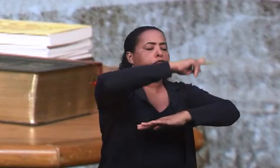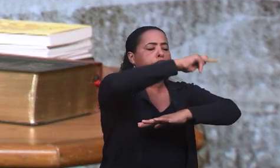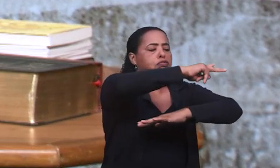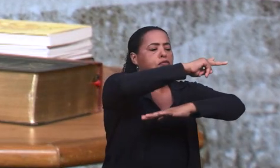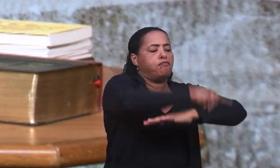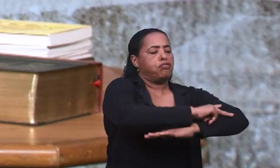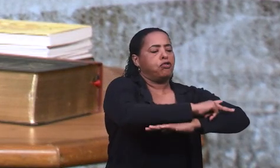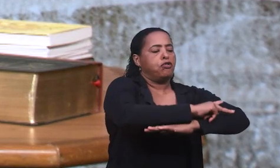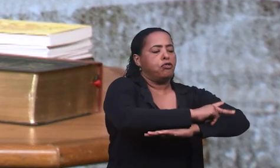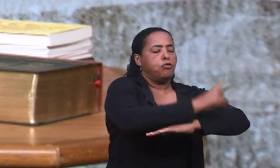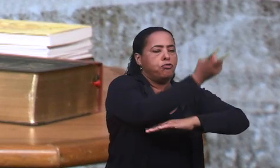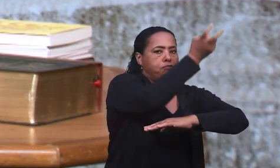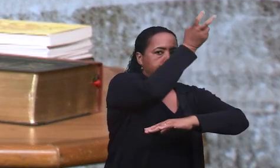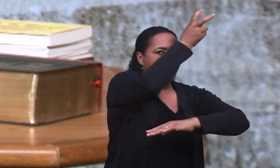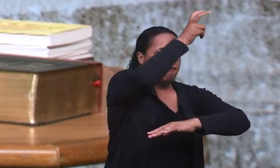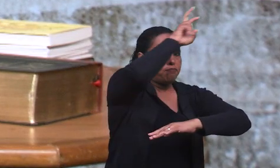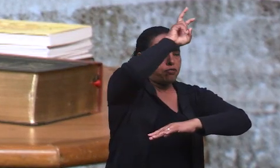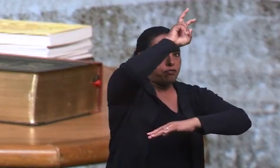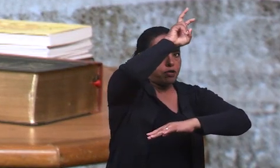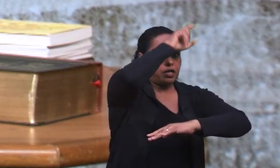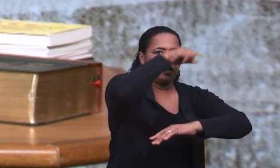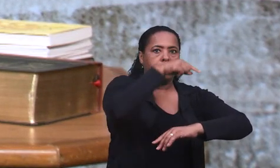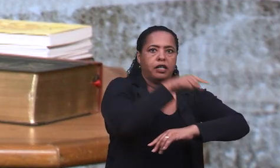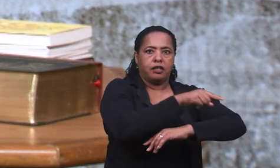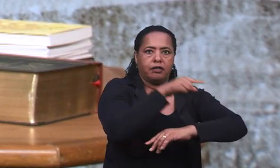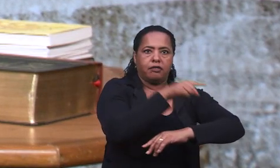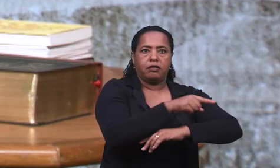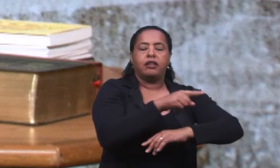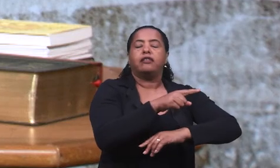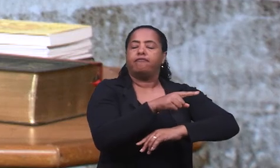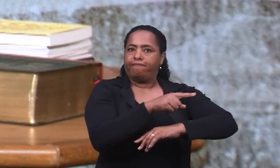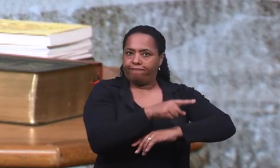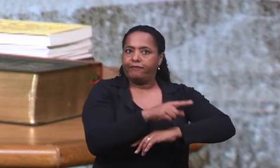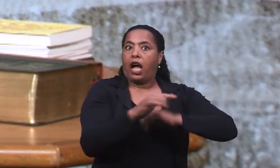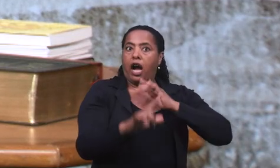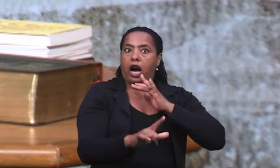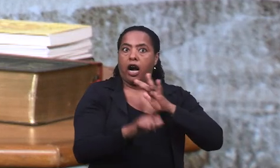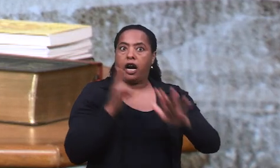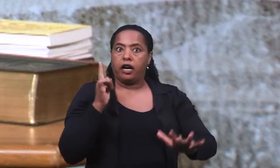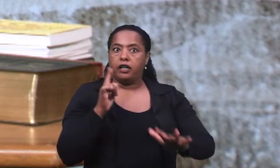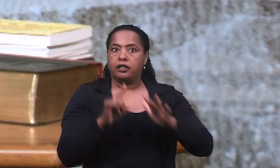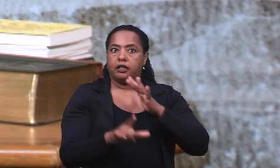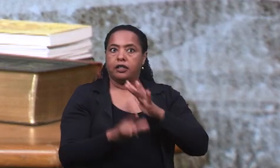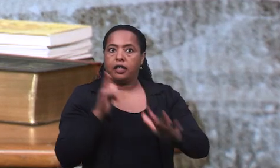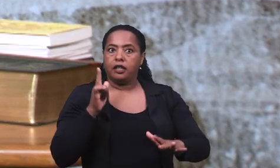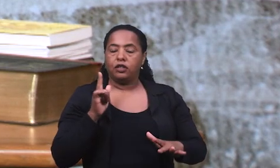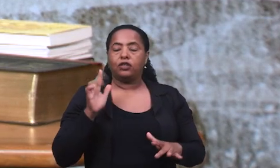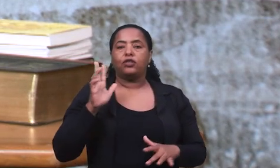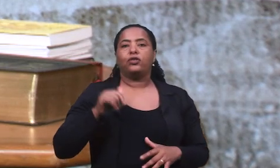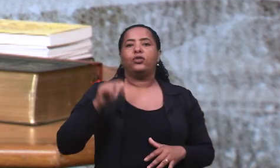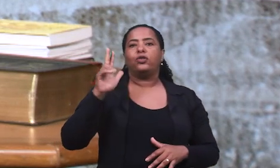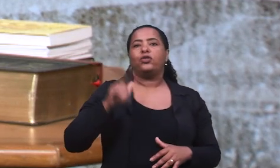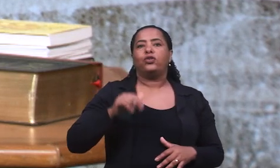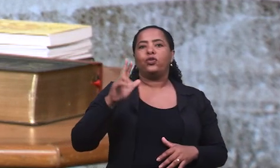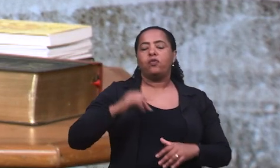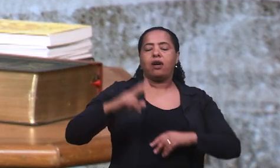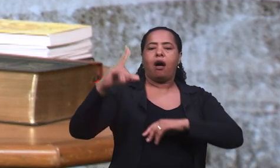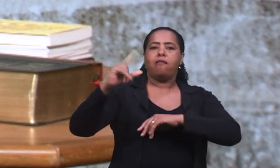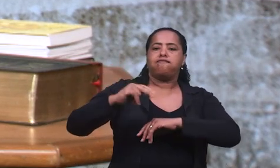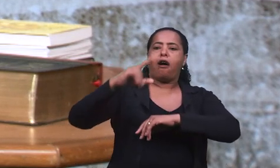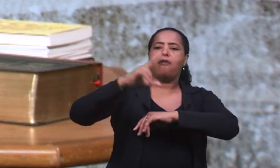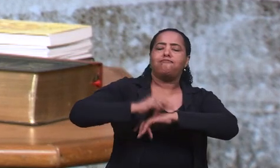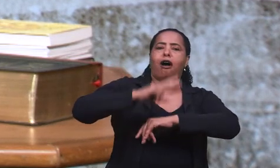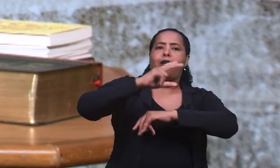do Egito. Muito gravosos foram. Antes destes, nunca houve tais